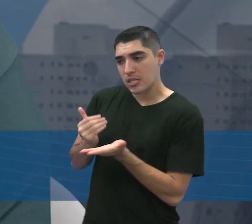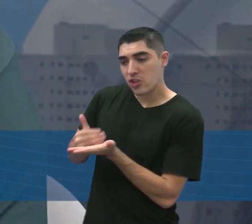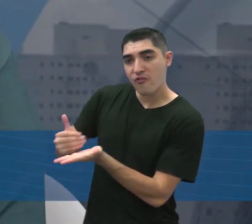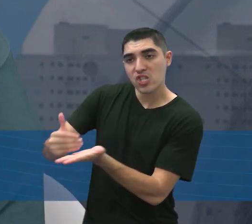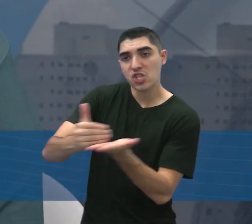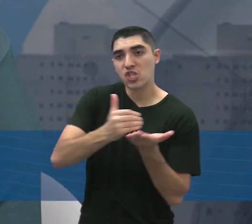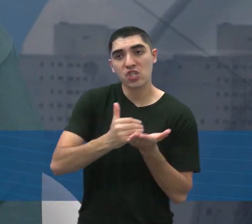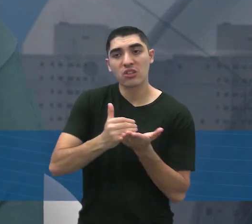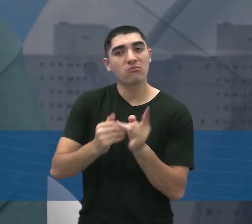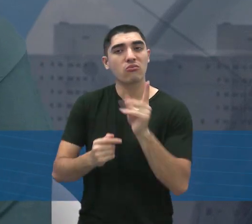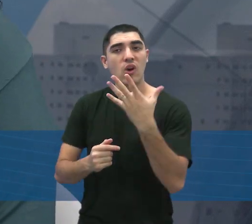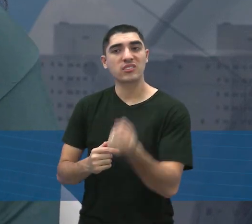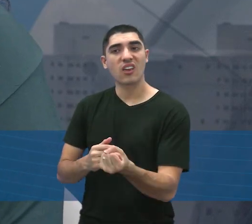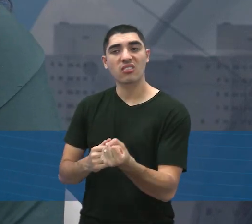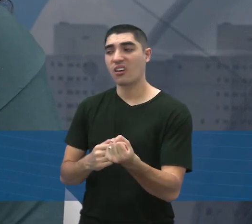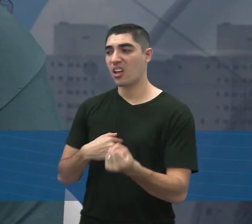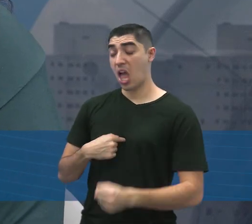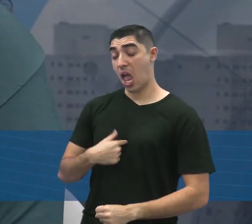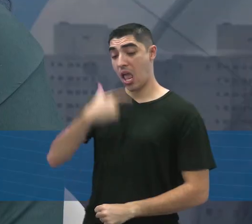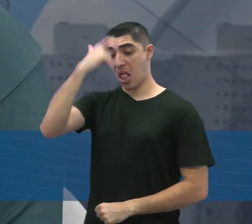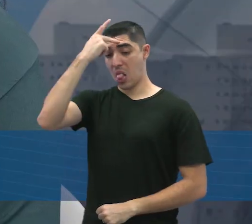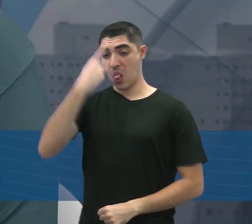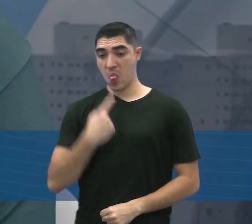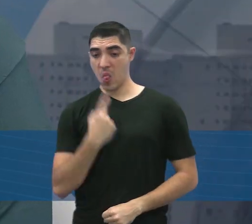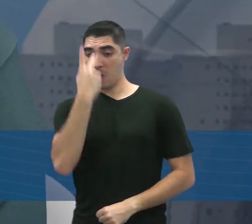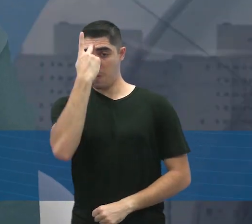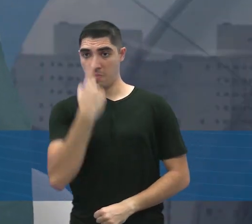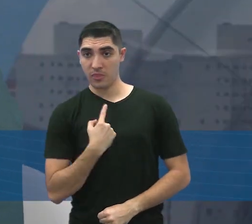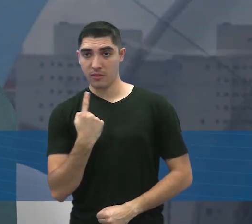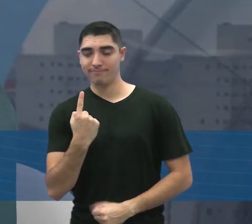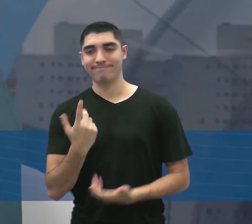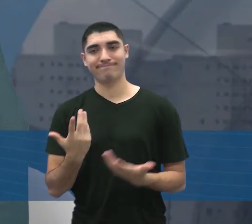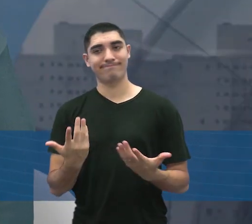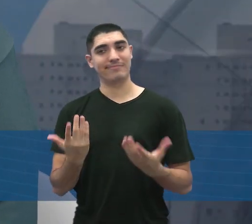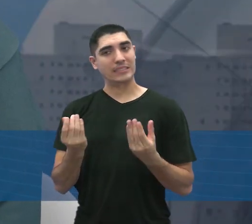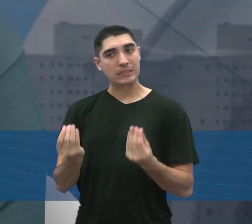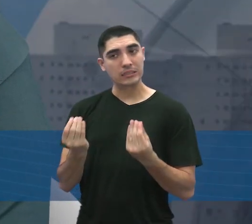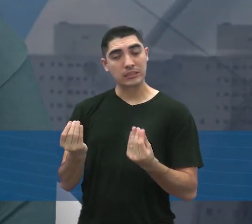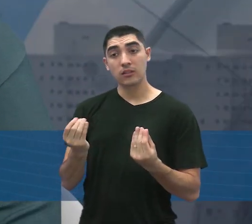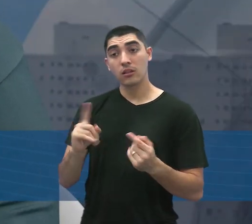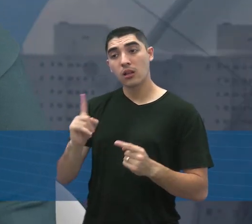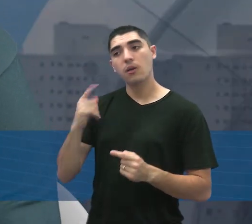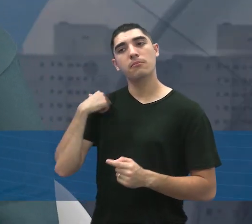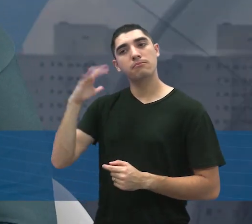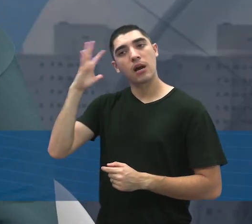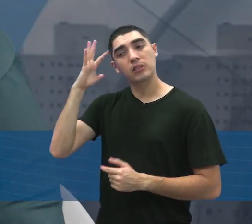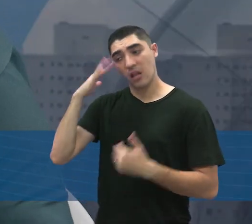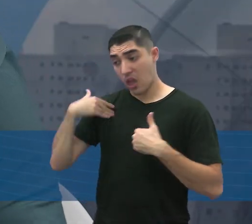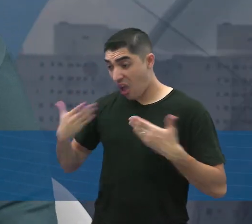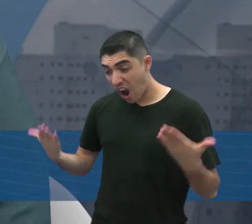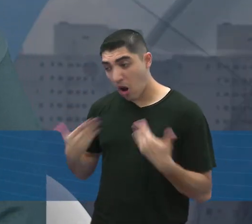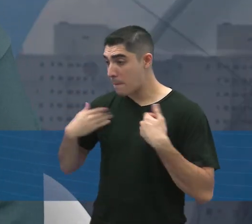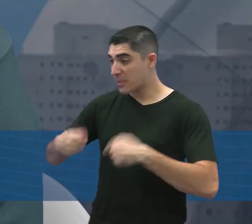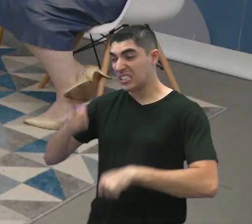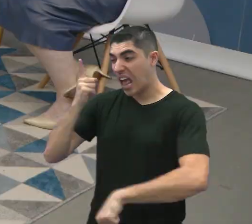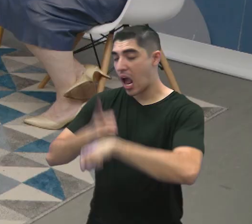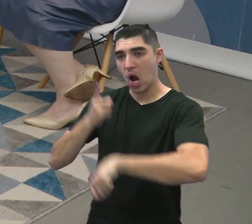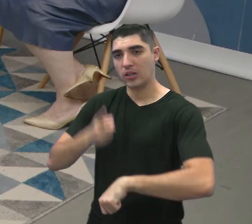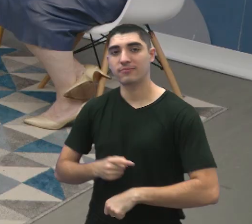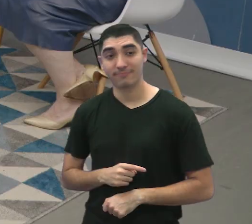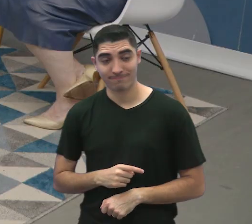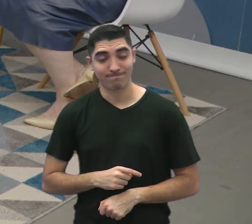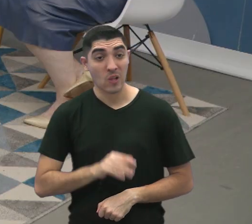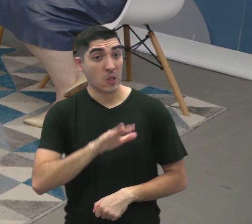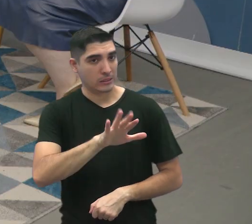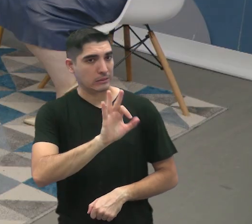decisão familiar. E aí é muito difícil conter esse ímpeto, né, do aqui, agora e eu quero já. Certo, olha, o